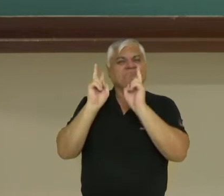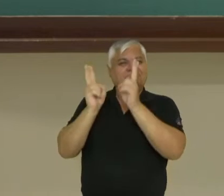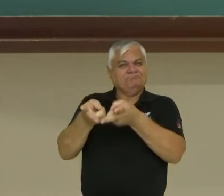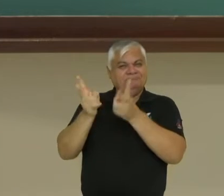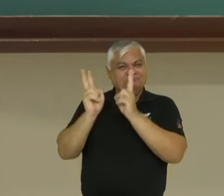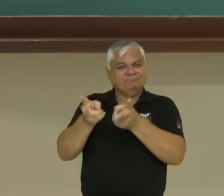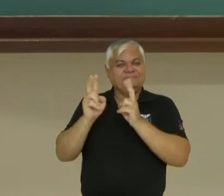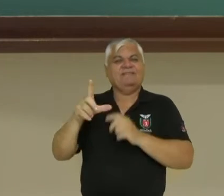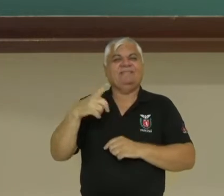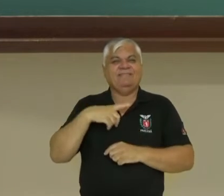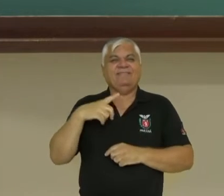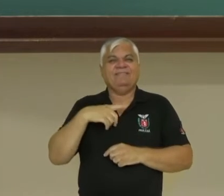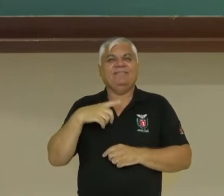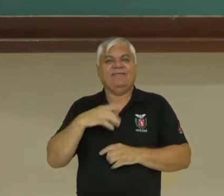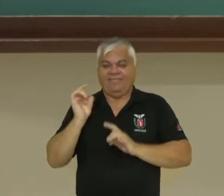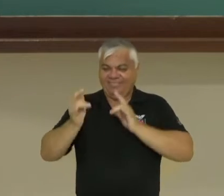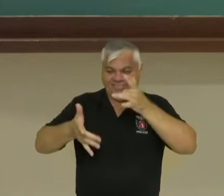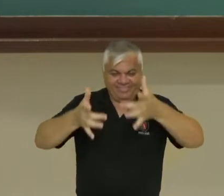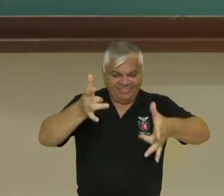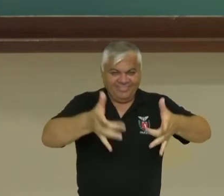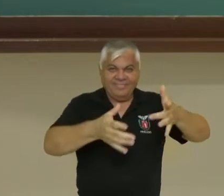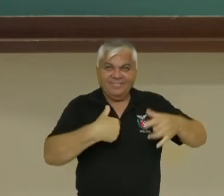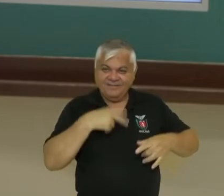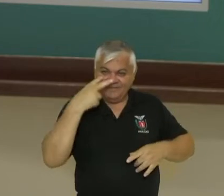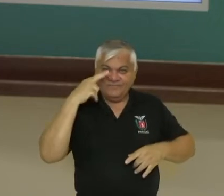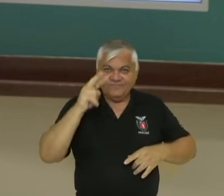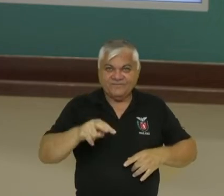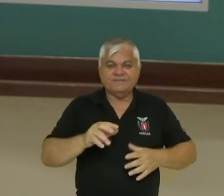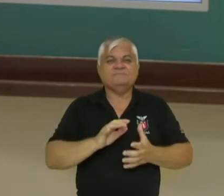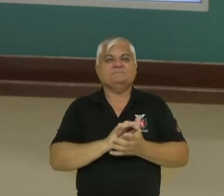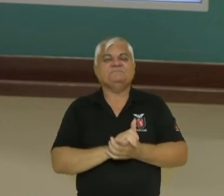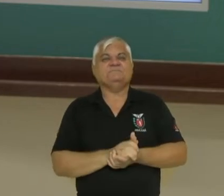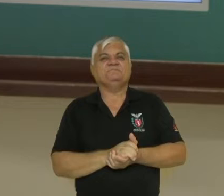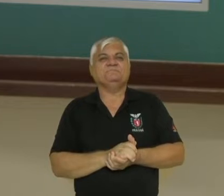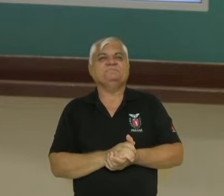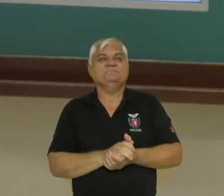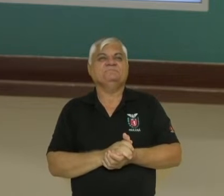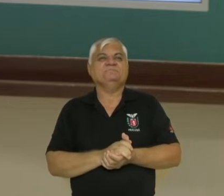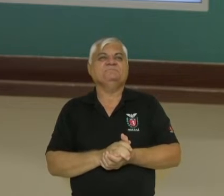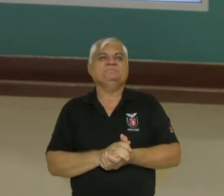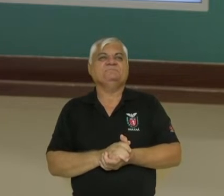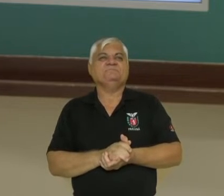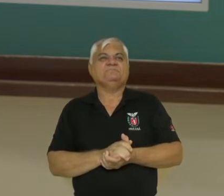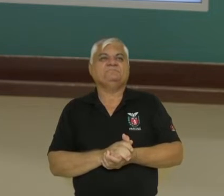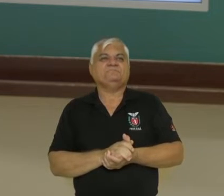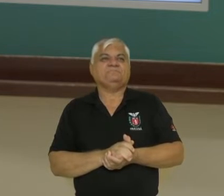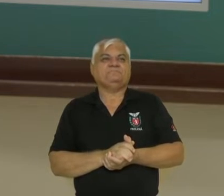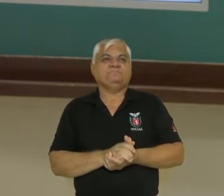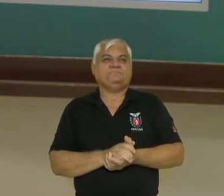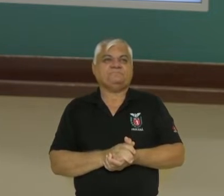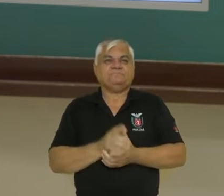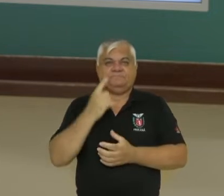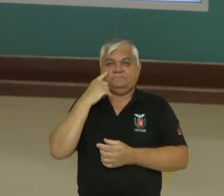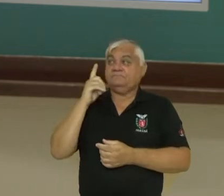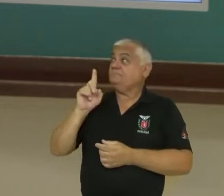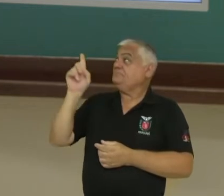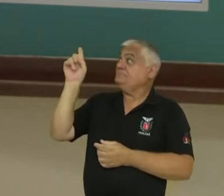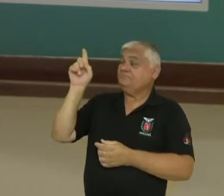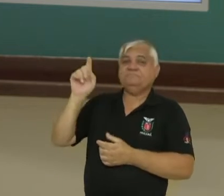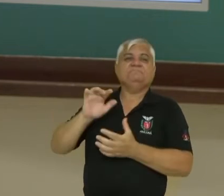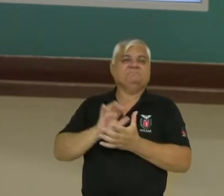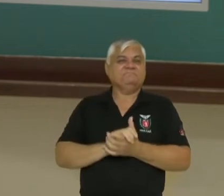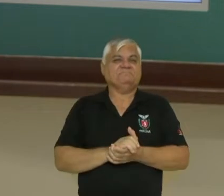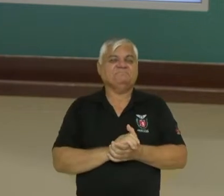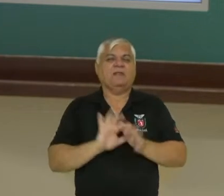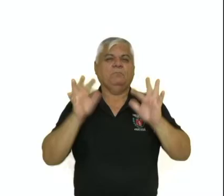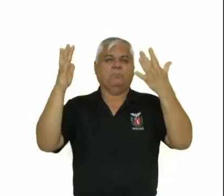ali, pequenas partes desse lugar, né, do Circo Máximo, desse espaço grandioso. Então, olha só, né? Então, aqui é a situação